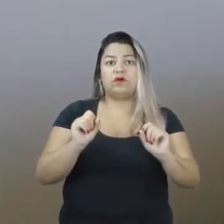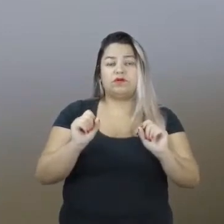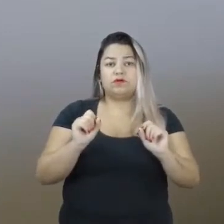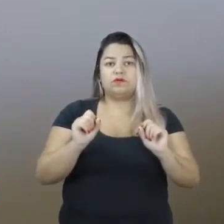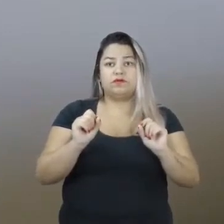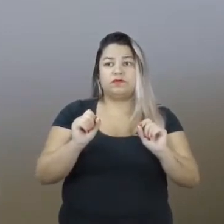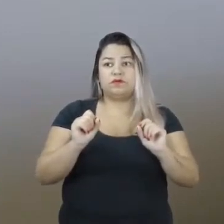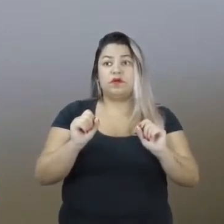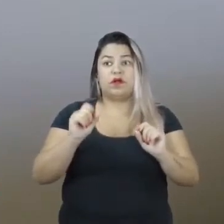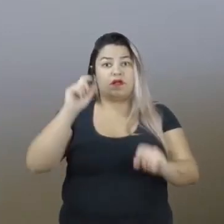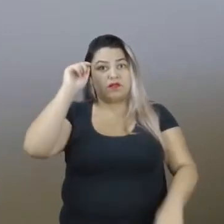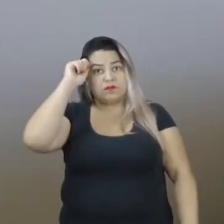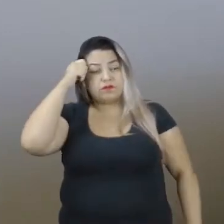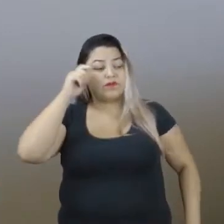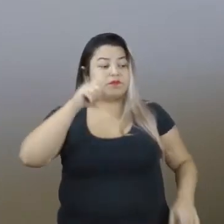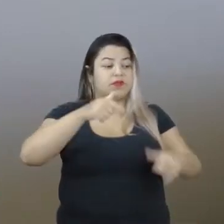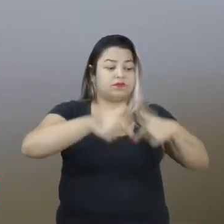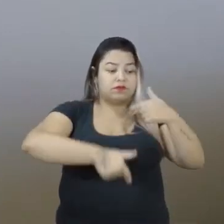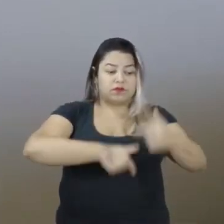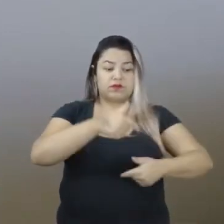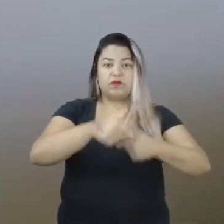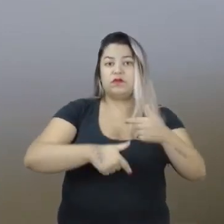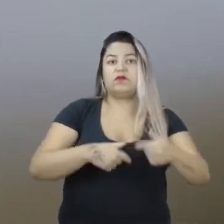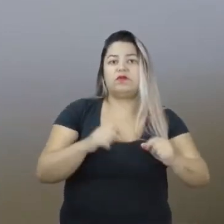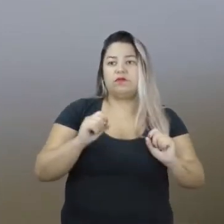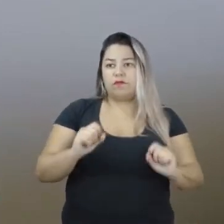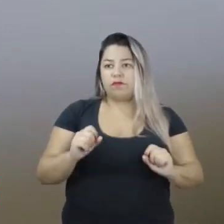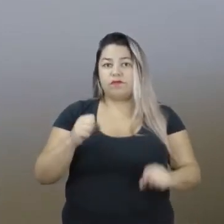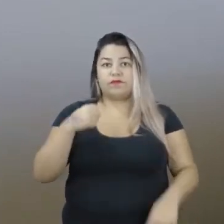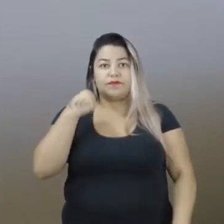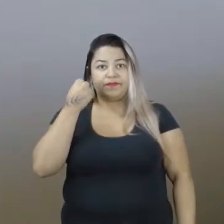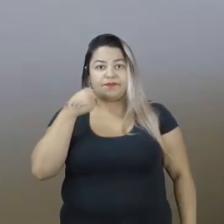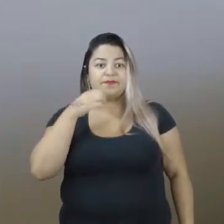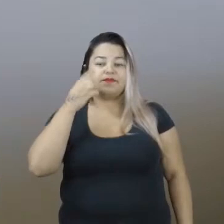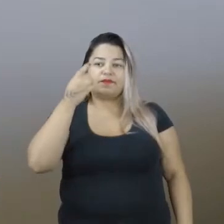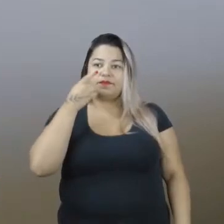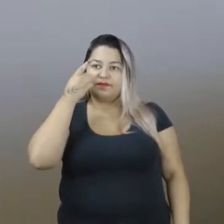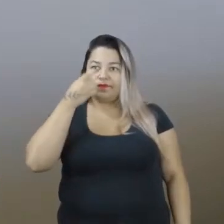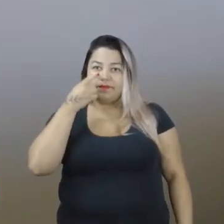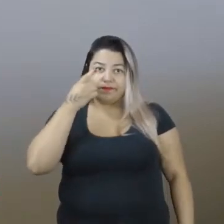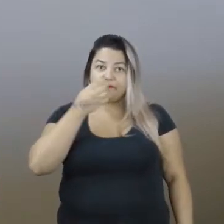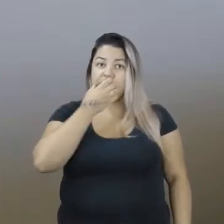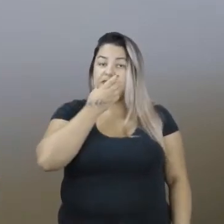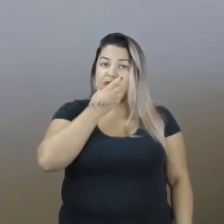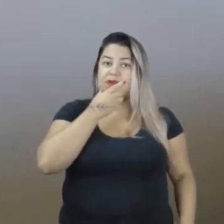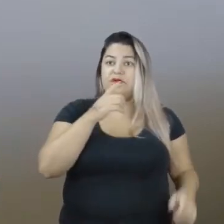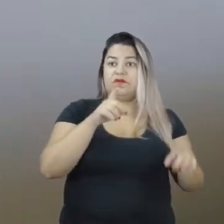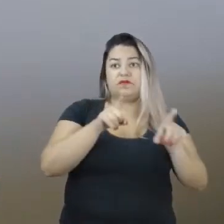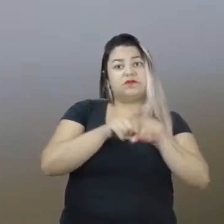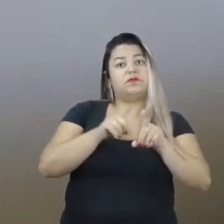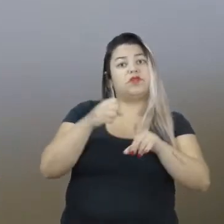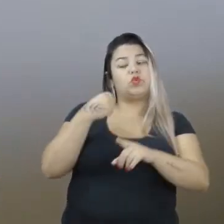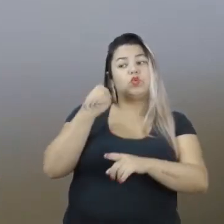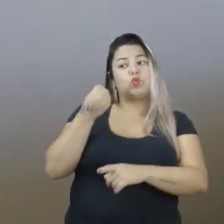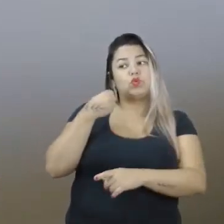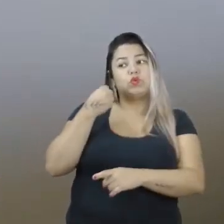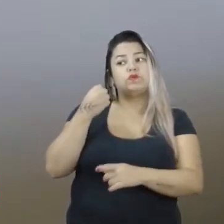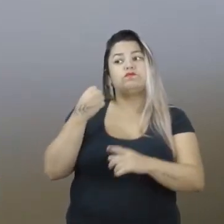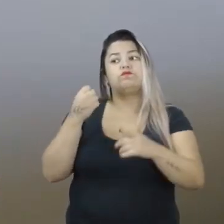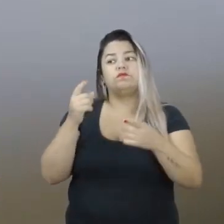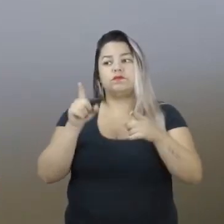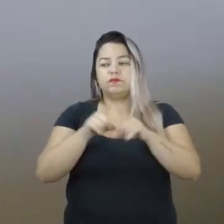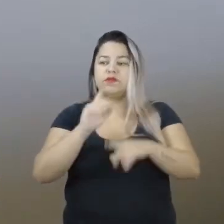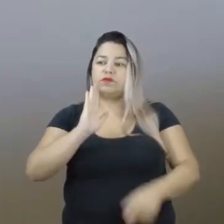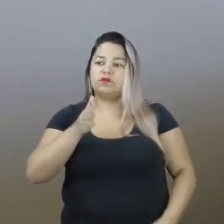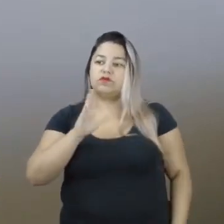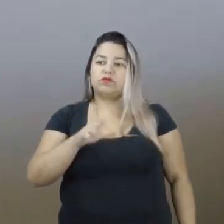à raça no mercado de trabalho. Autor, senador, deputado Vicentinho, e eu relator no Senado. Também já